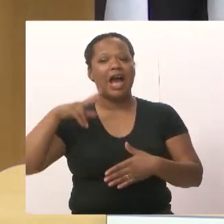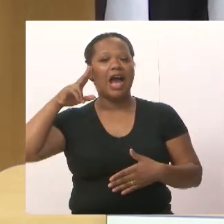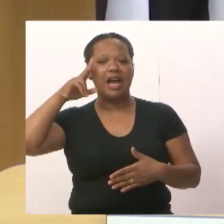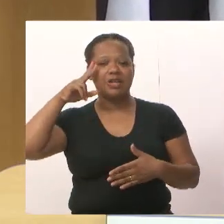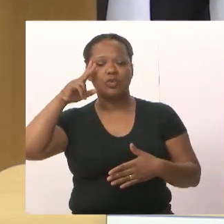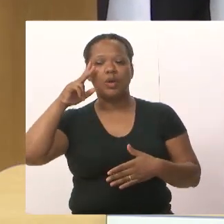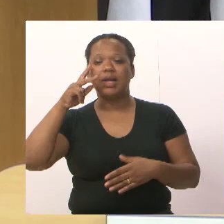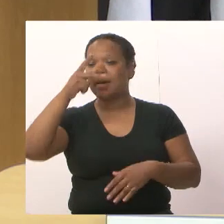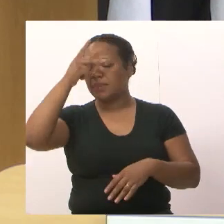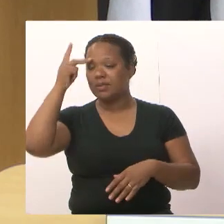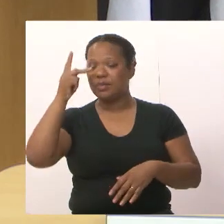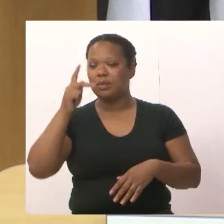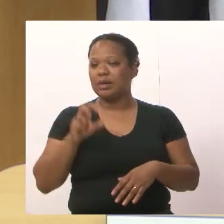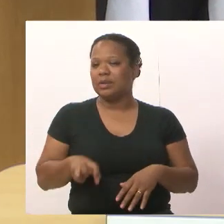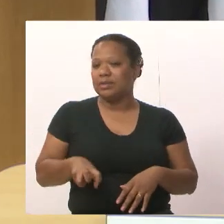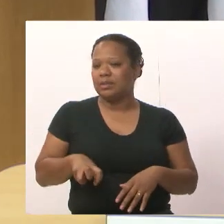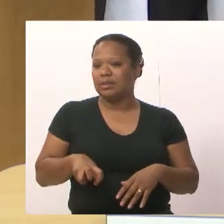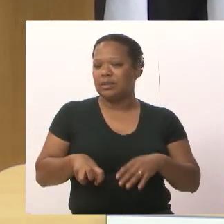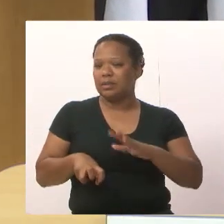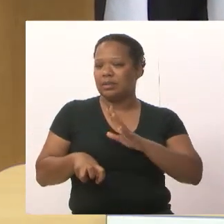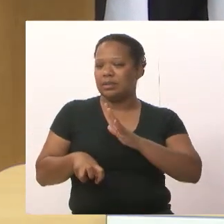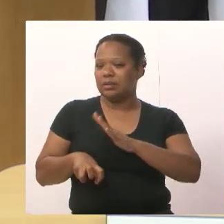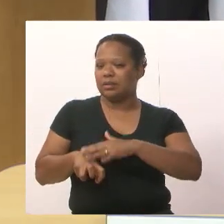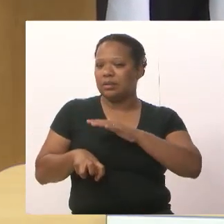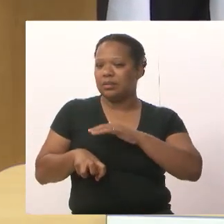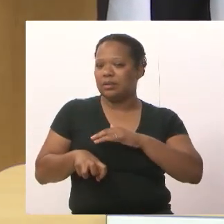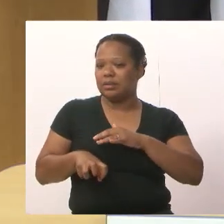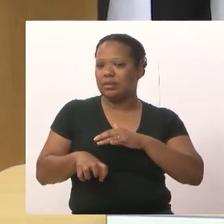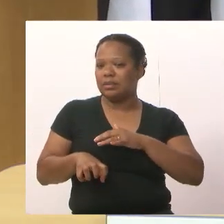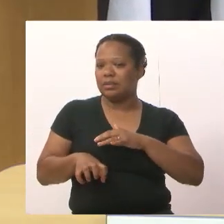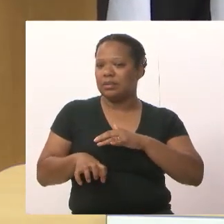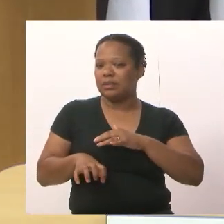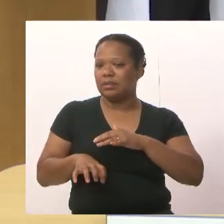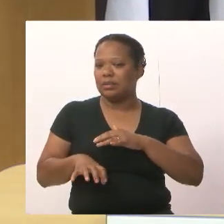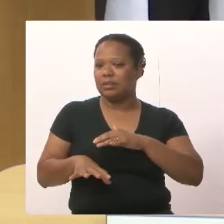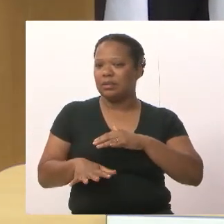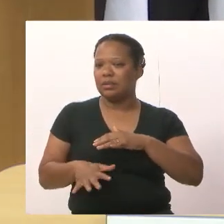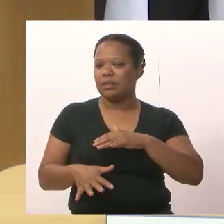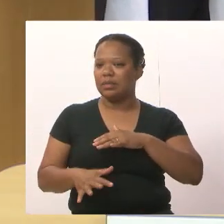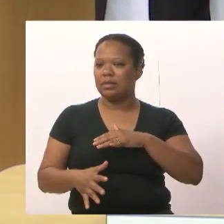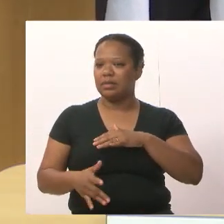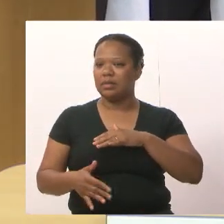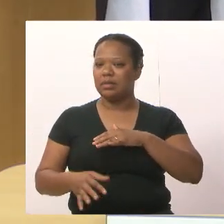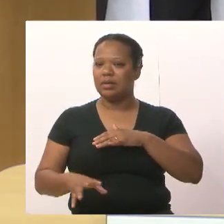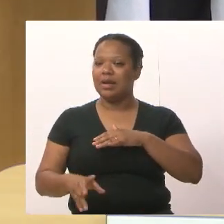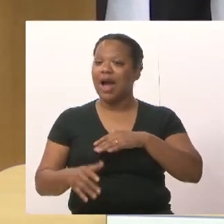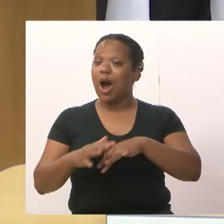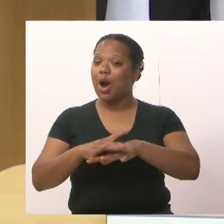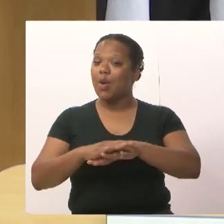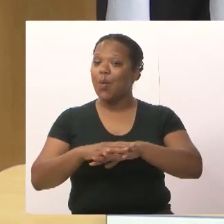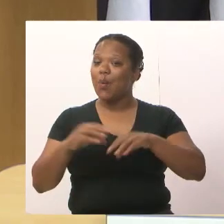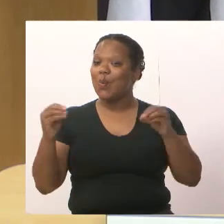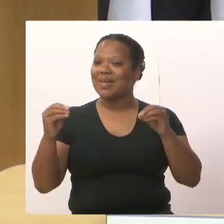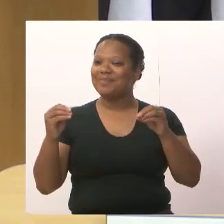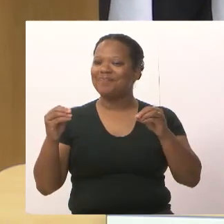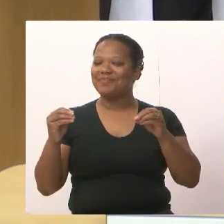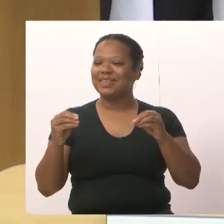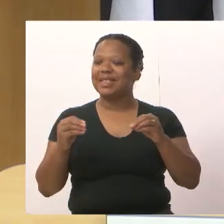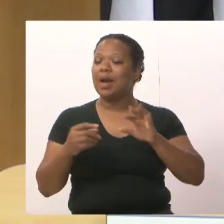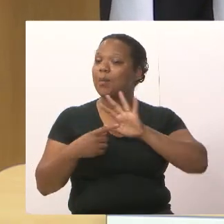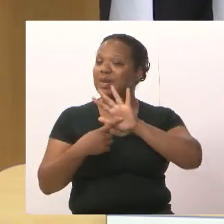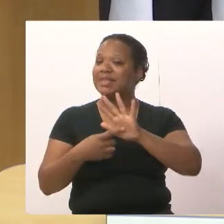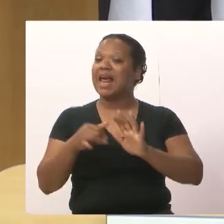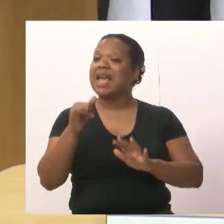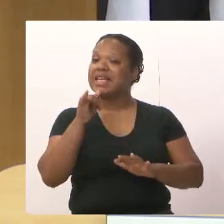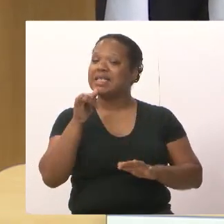ele cura a mão da pessoa, mas eu não queria me atentar a isso. O que eu gostaria era de deixar o exemplo de Jesus para a